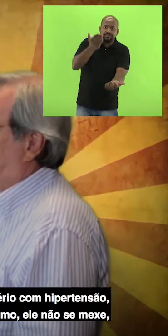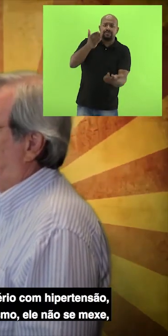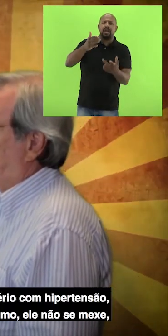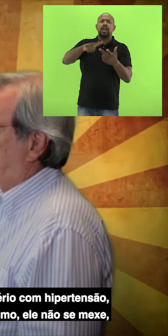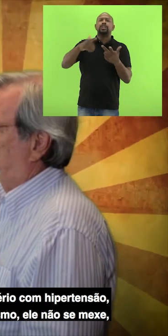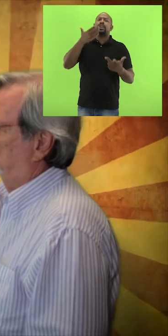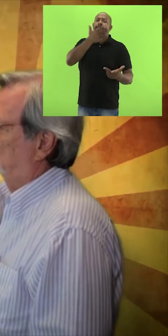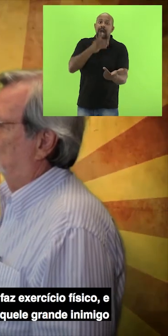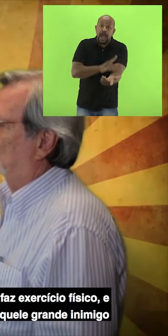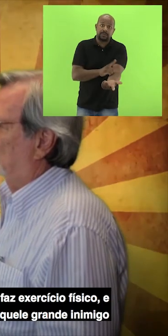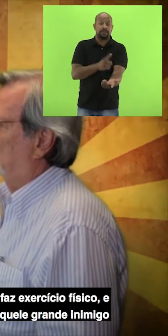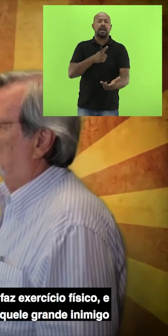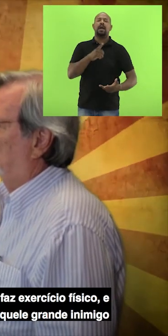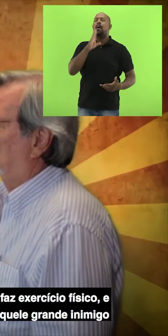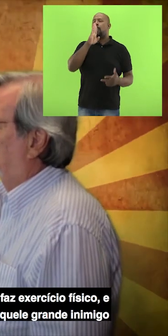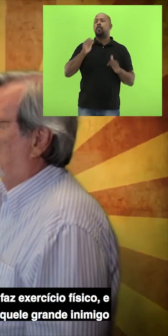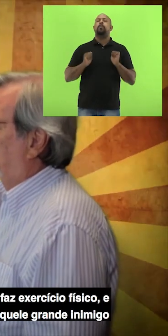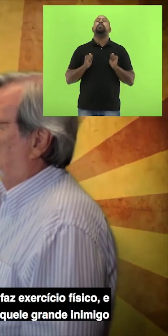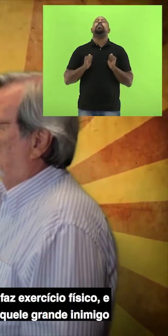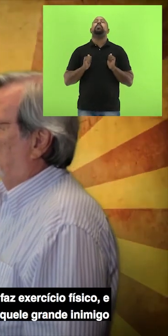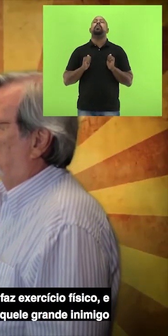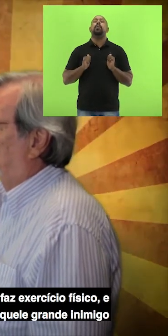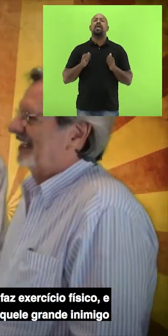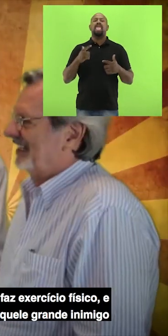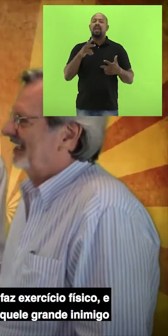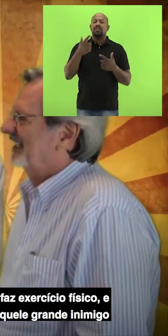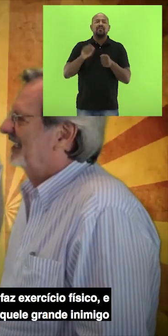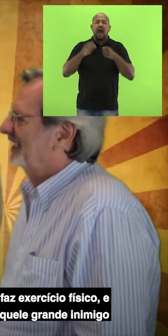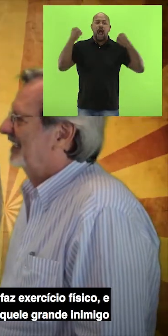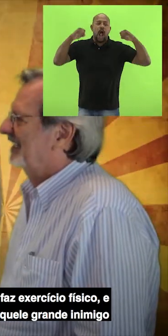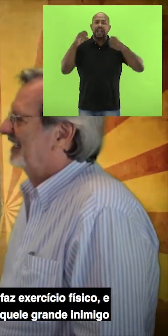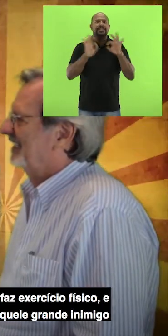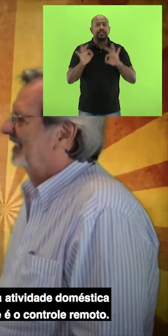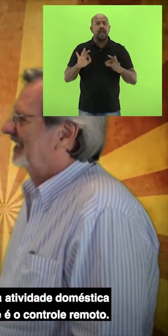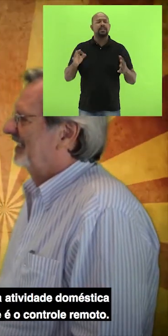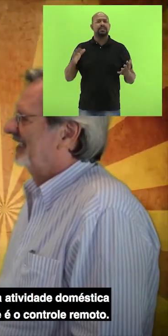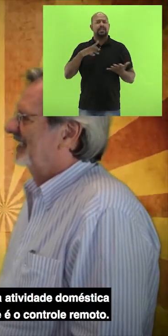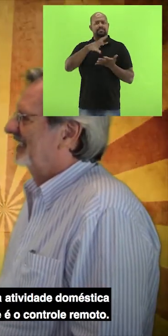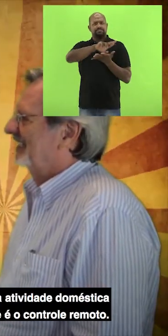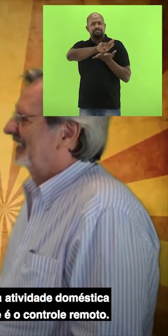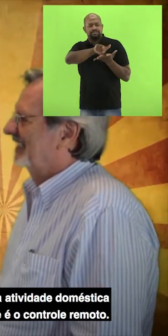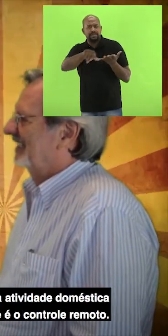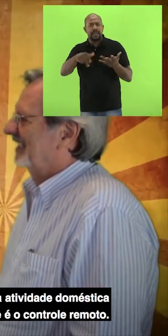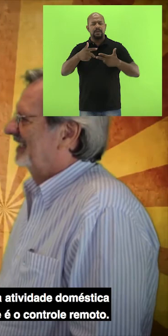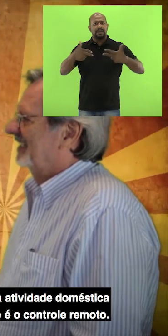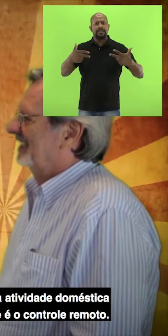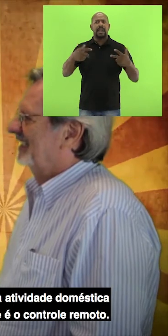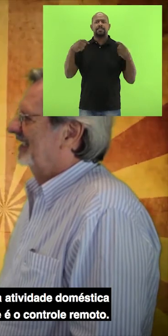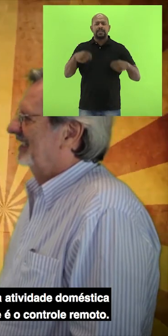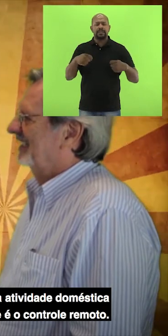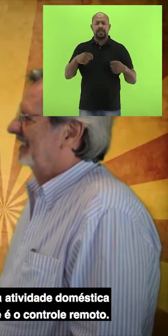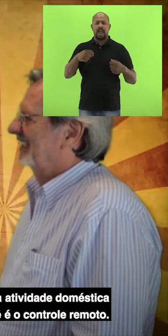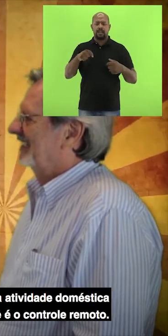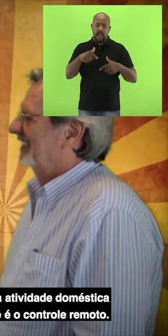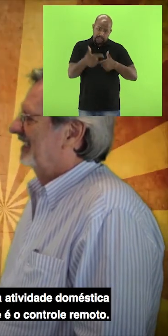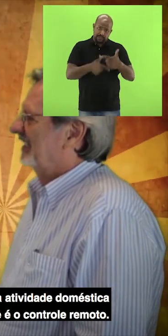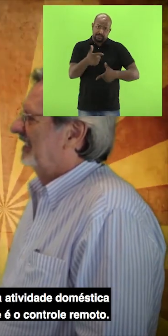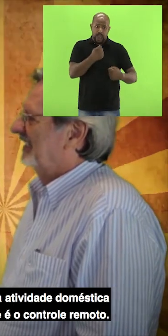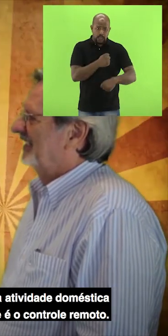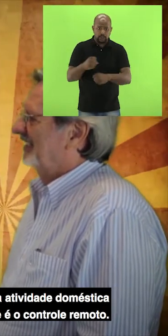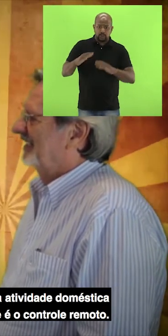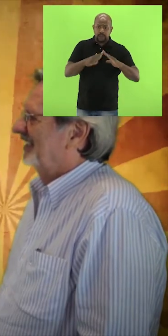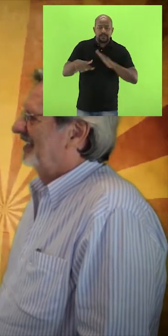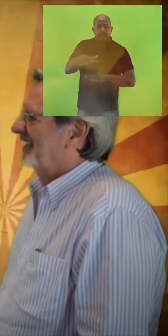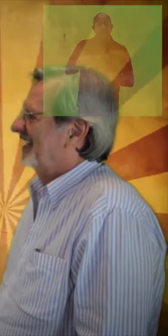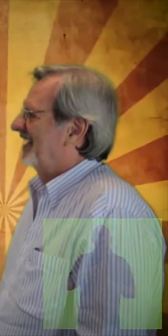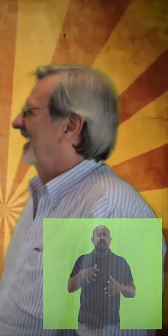com sedentarismo, ele não se mexe, não faz exercício físico. E contar aquele grande inimigo da atividade doméstica, que é o controle, né?